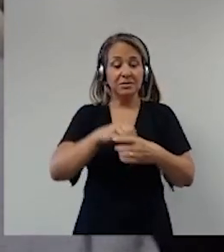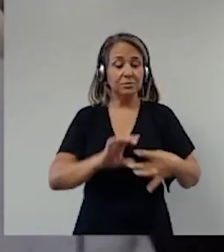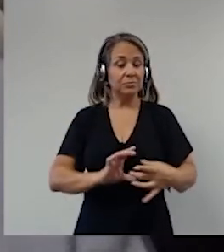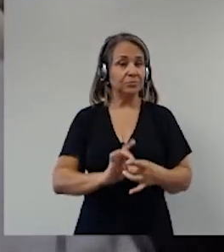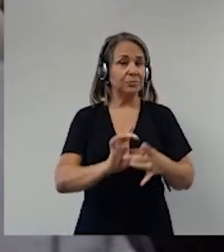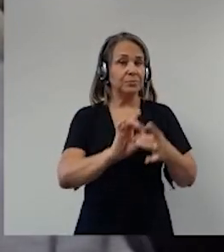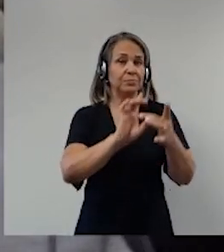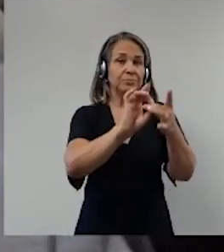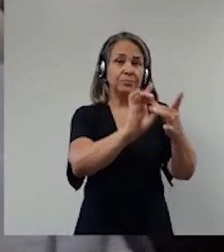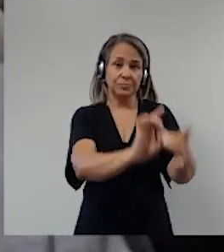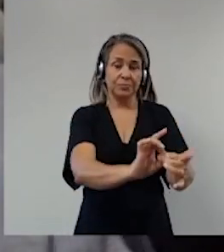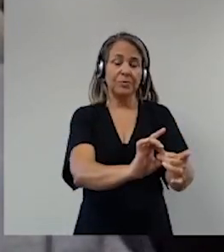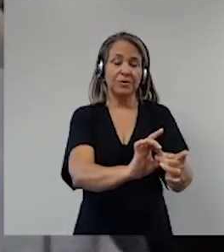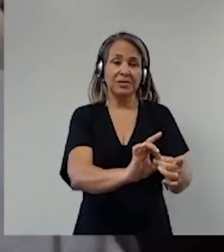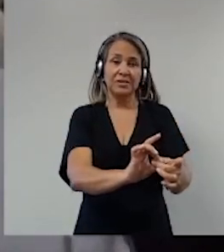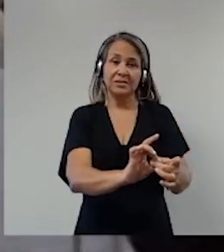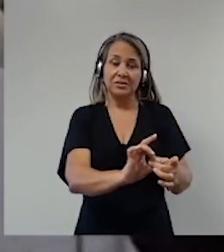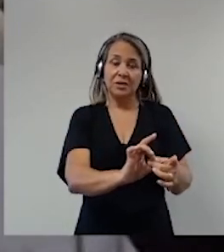de